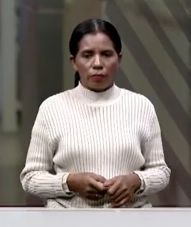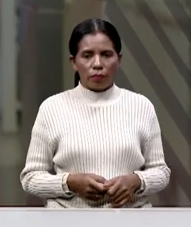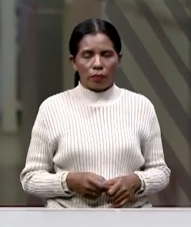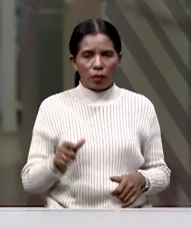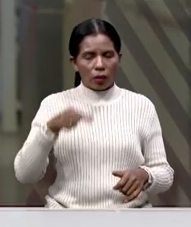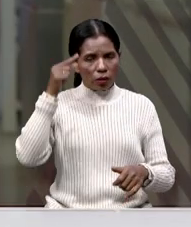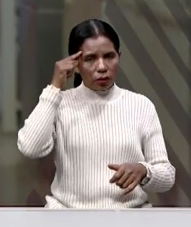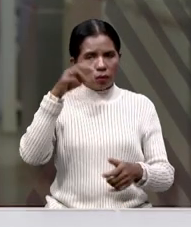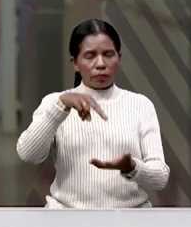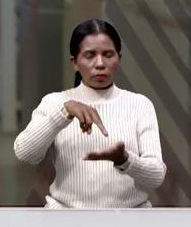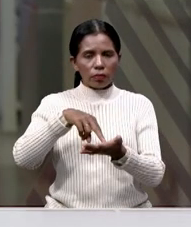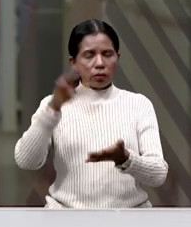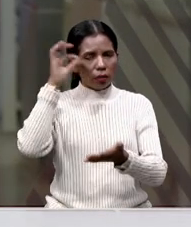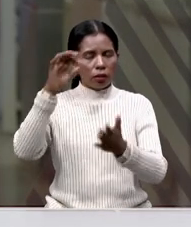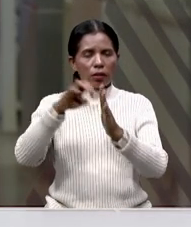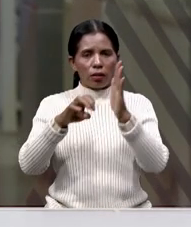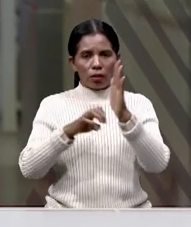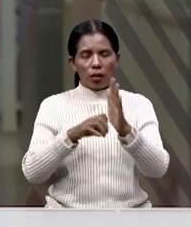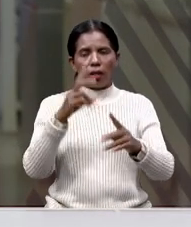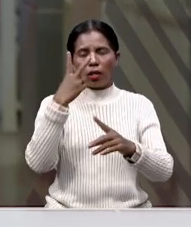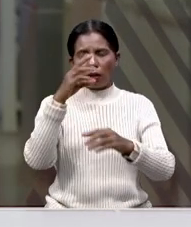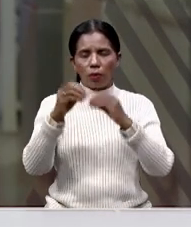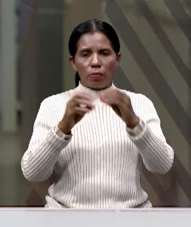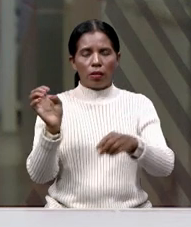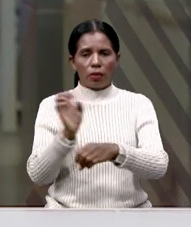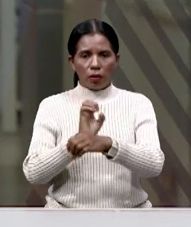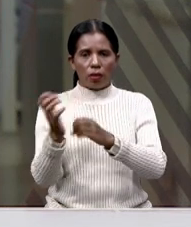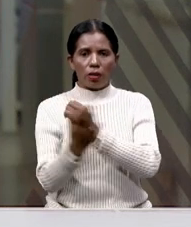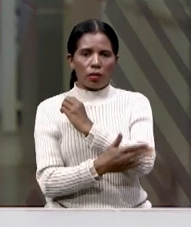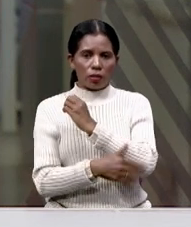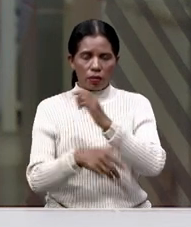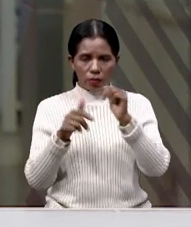Governo se estabelece secretariado para reforma economia e relaram.